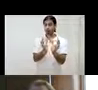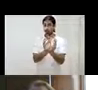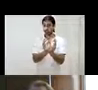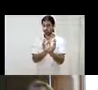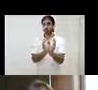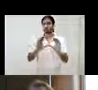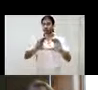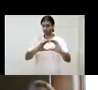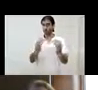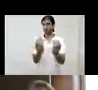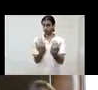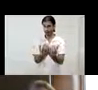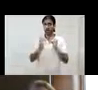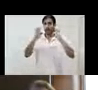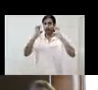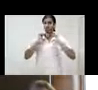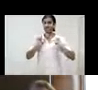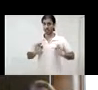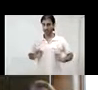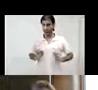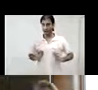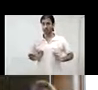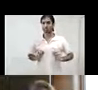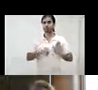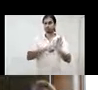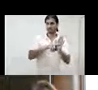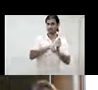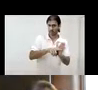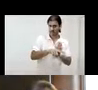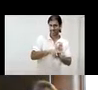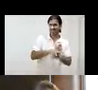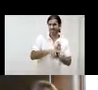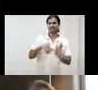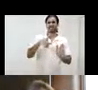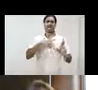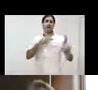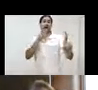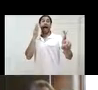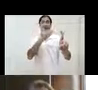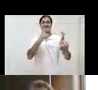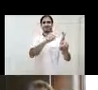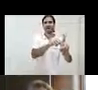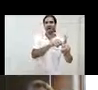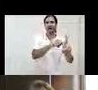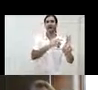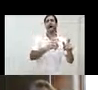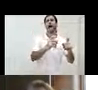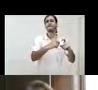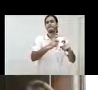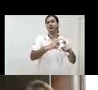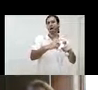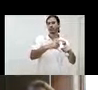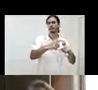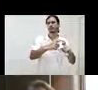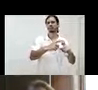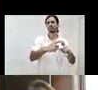tem como referência ciências à medicina, aquilo que a saúde diz como critérios